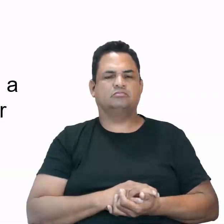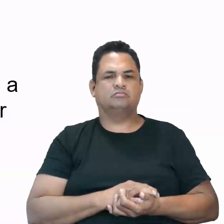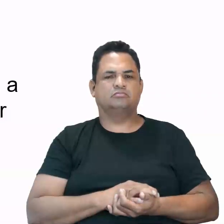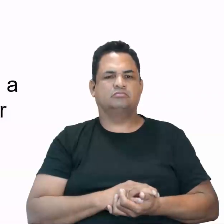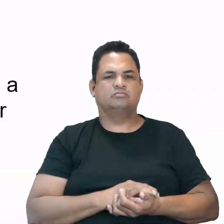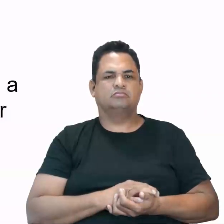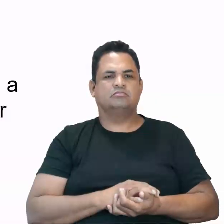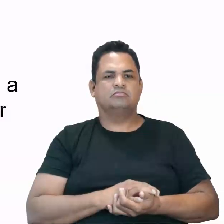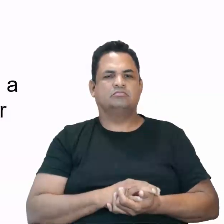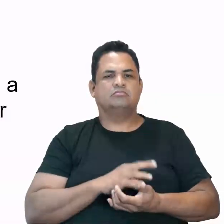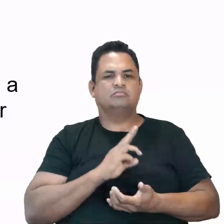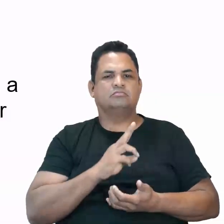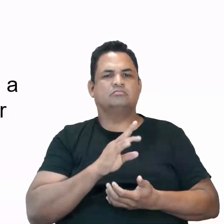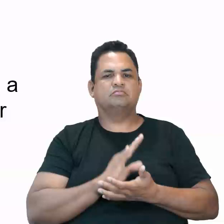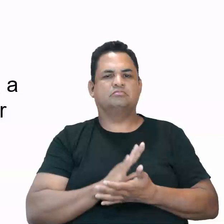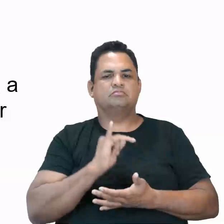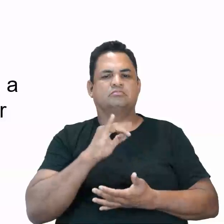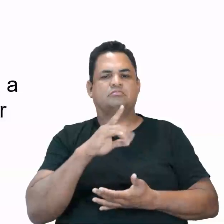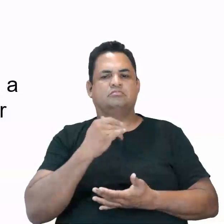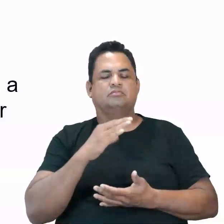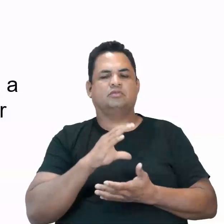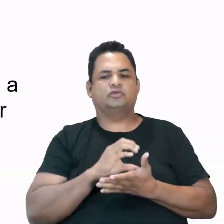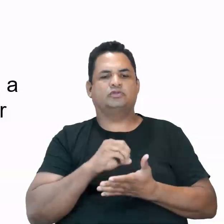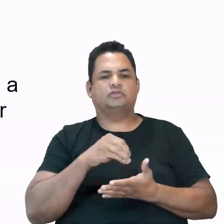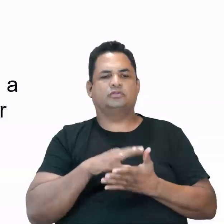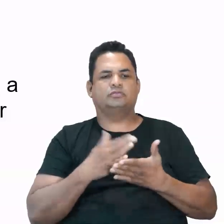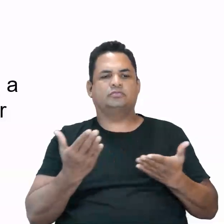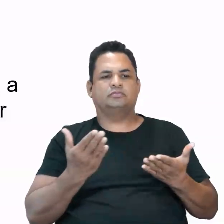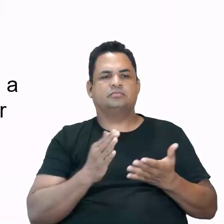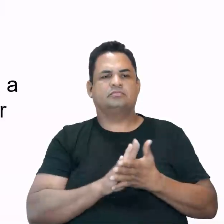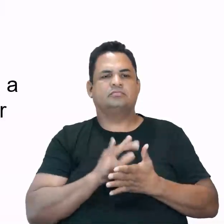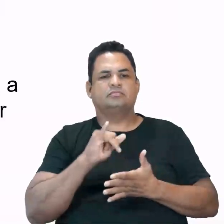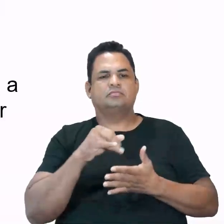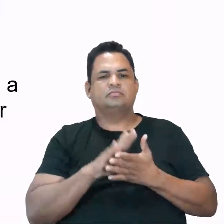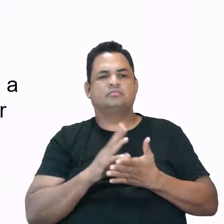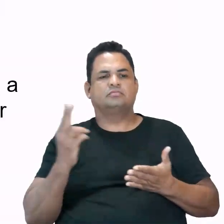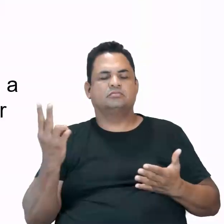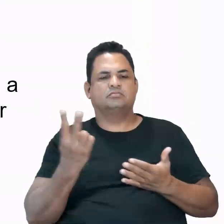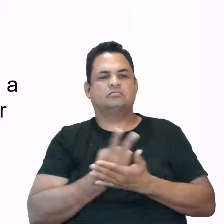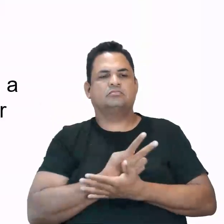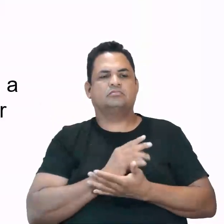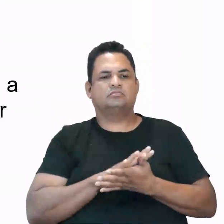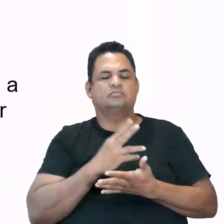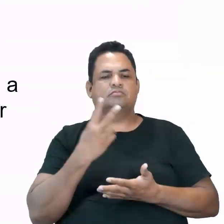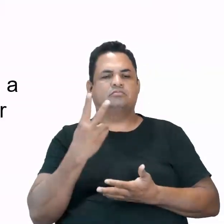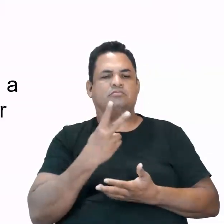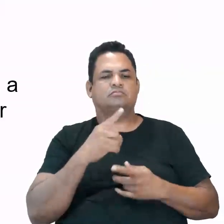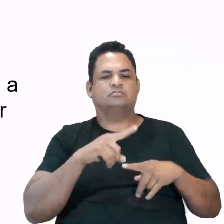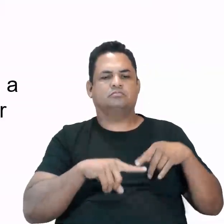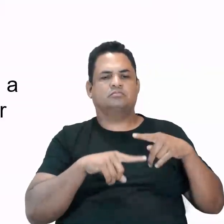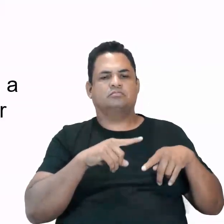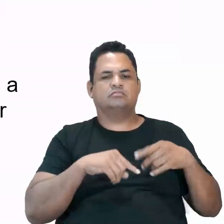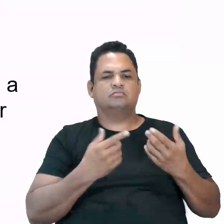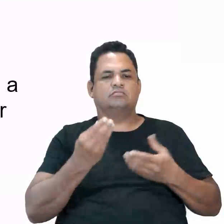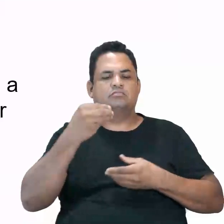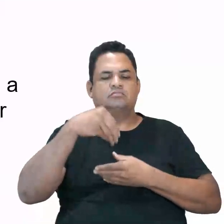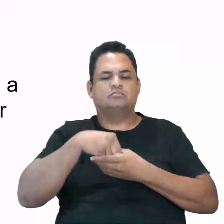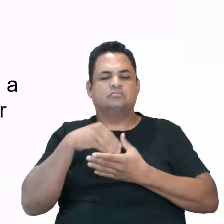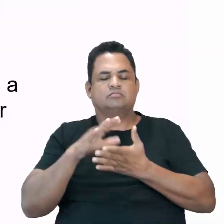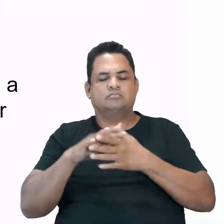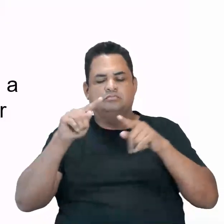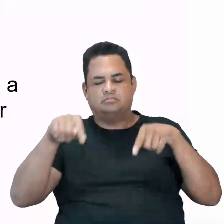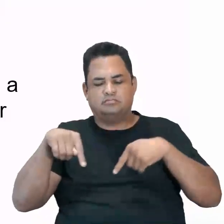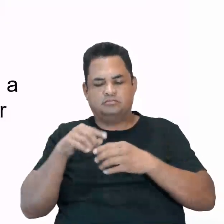processo agora de indução. Nós falamos do atrito e contato. A indução é um processo que tem que ser feito mesmo tipo em laboratório. Não dá para